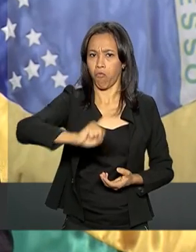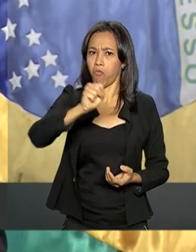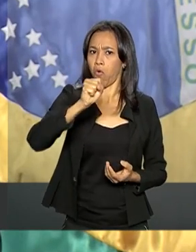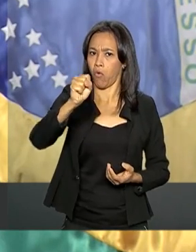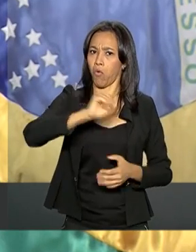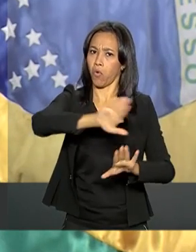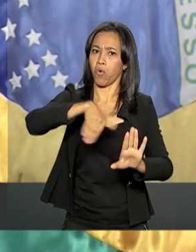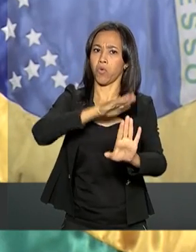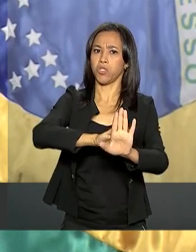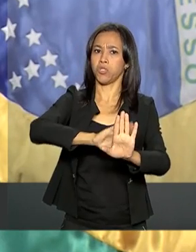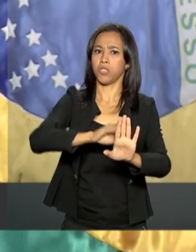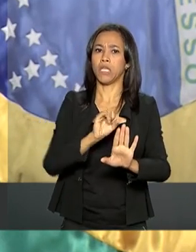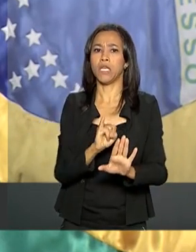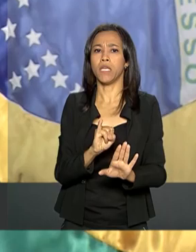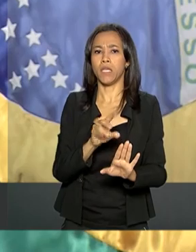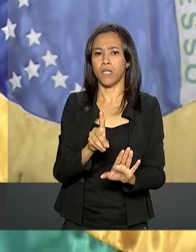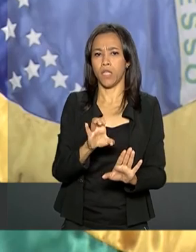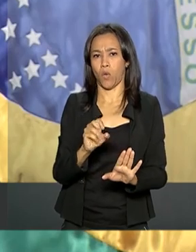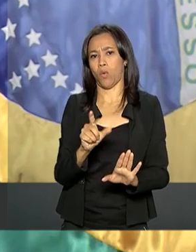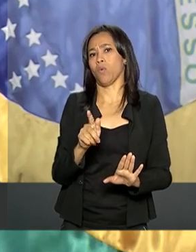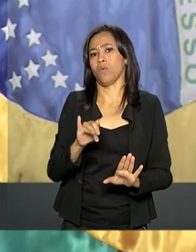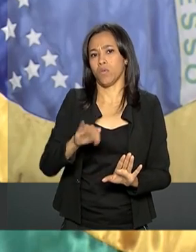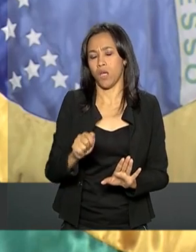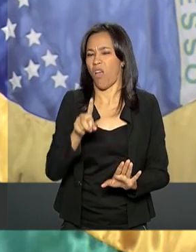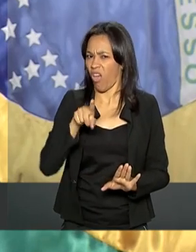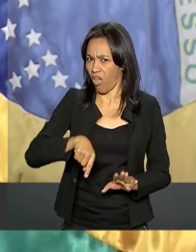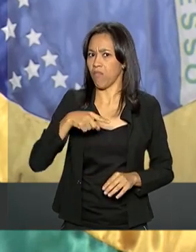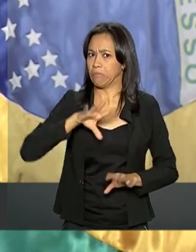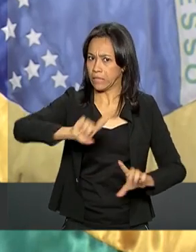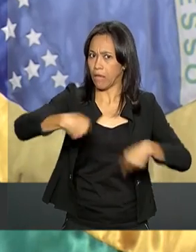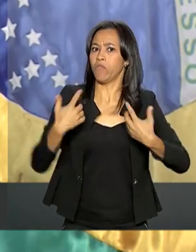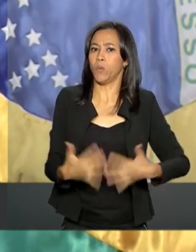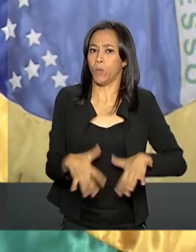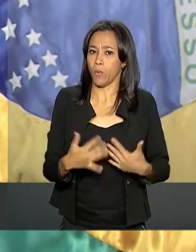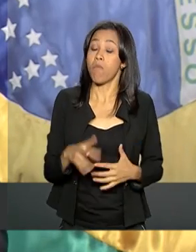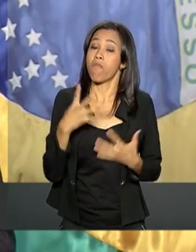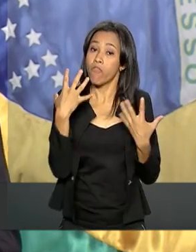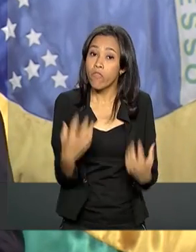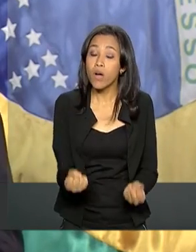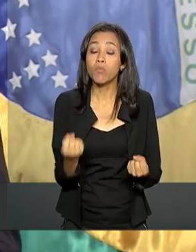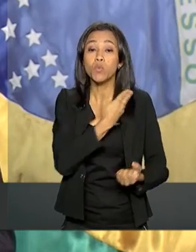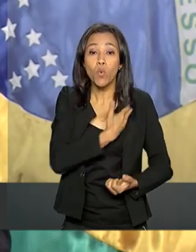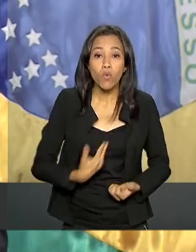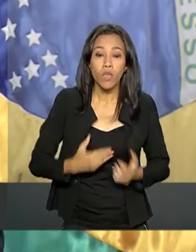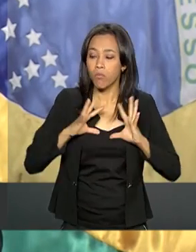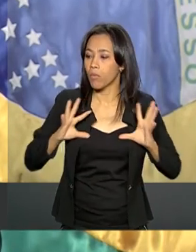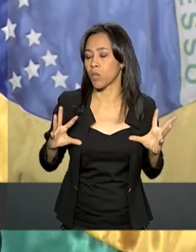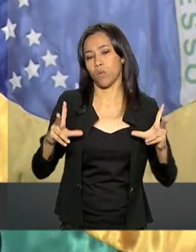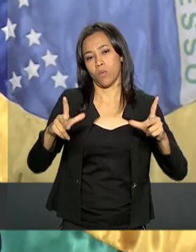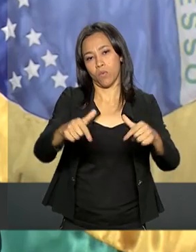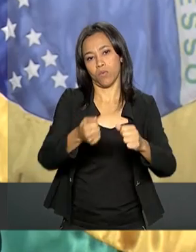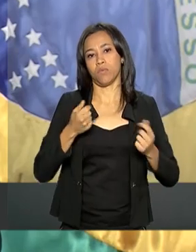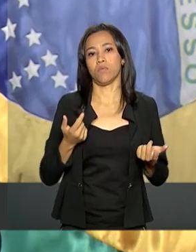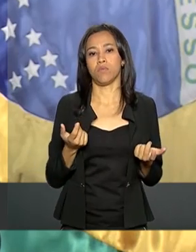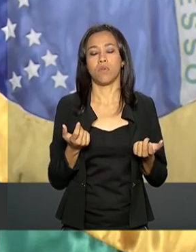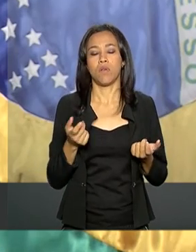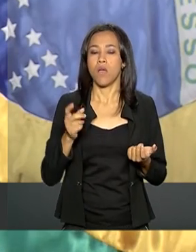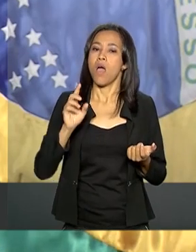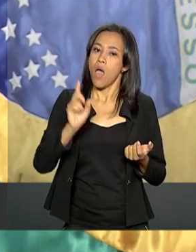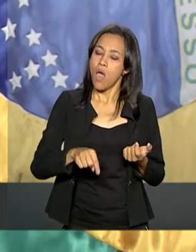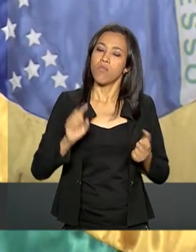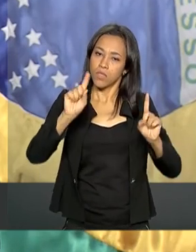É um desafio. E nós, obviamente, vamos governar para todos, mas não deixa de ser um desafio